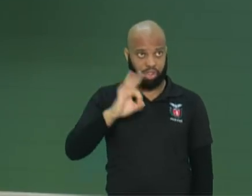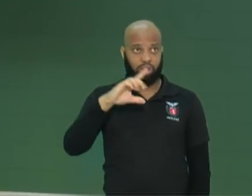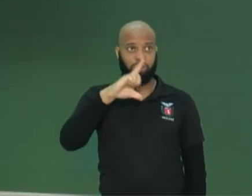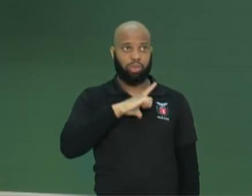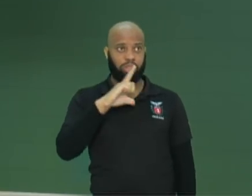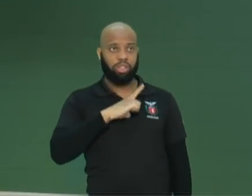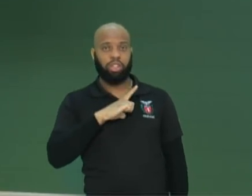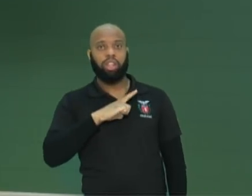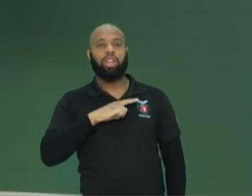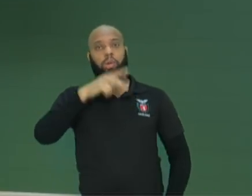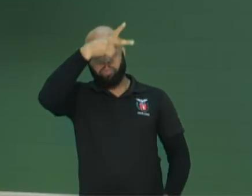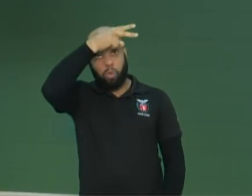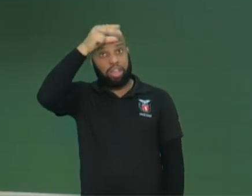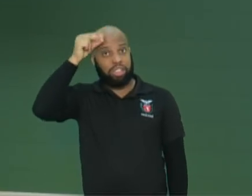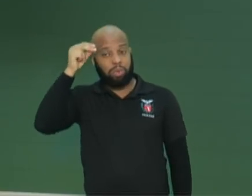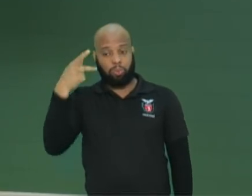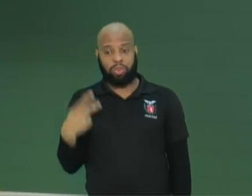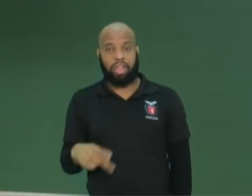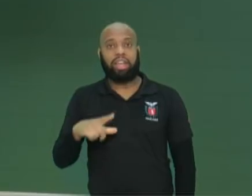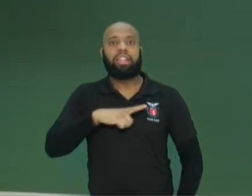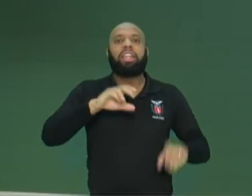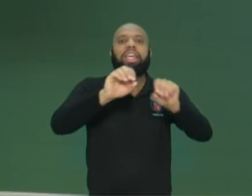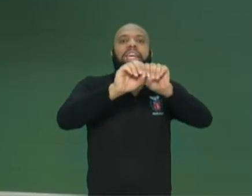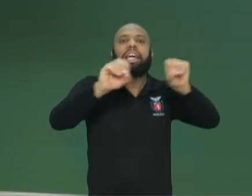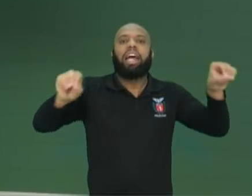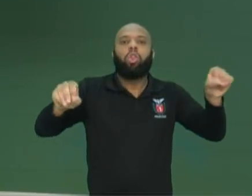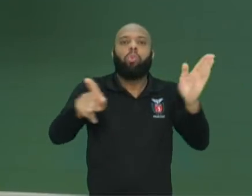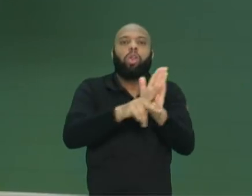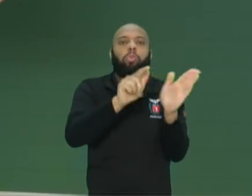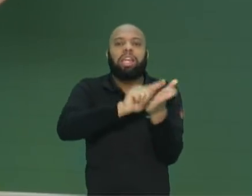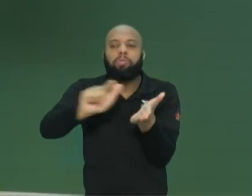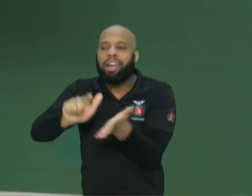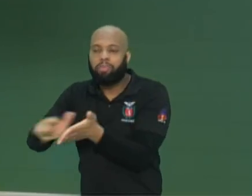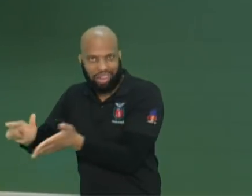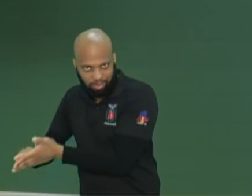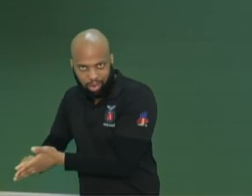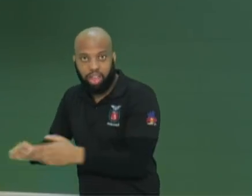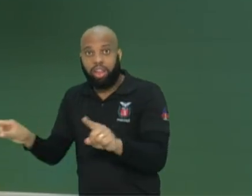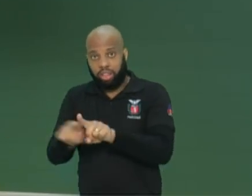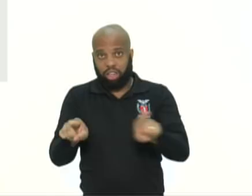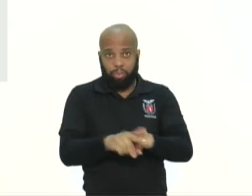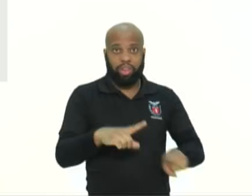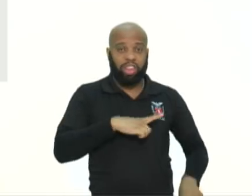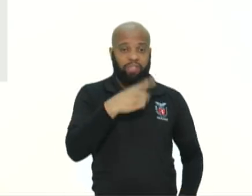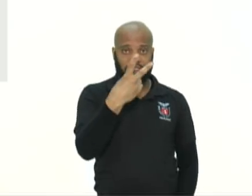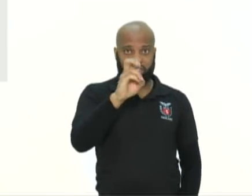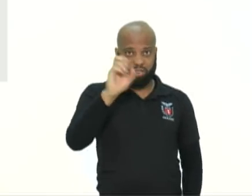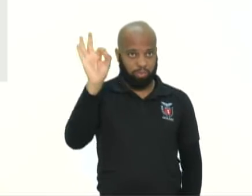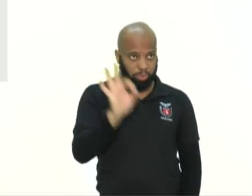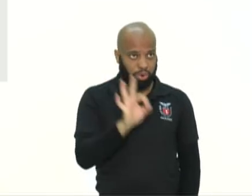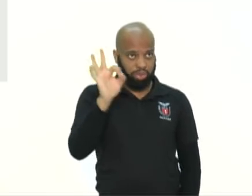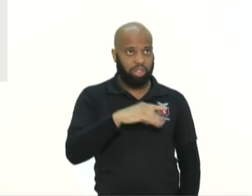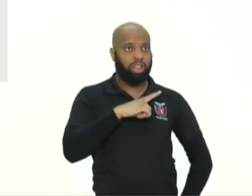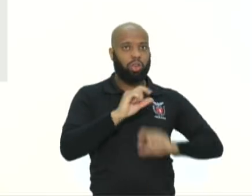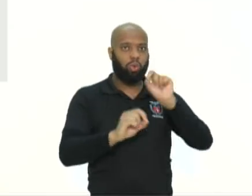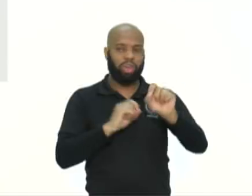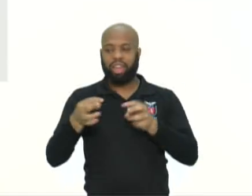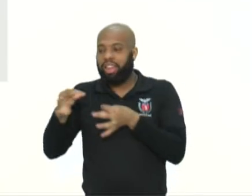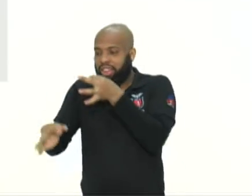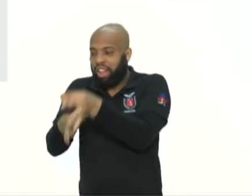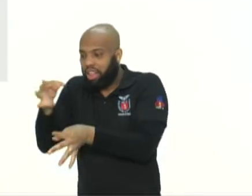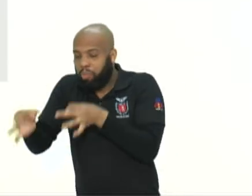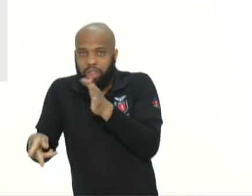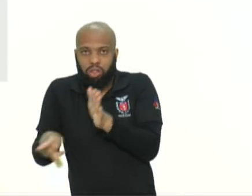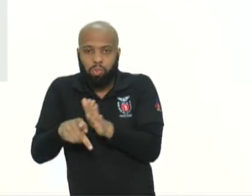28% dos municípios têm rede de esgoto e 25% têm tratamento